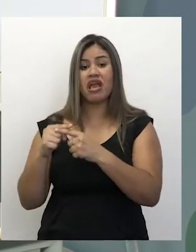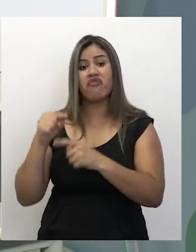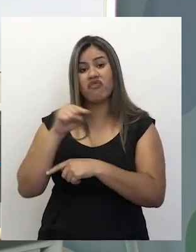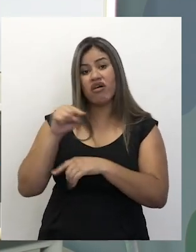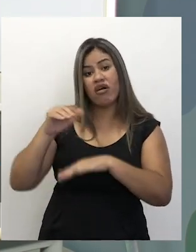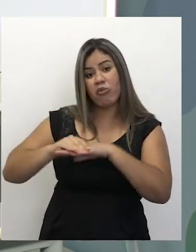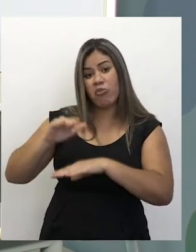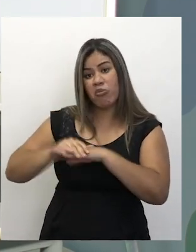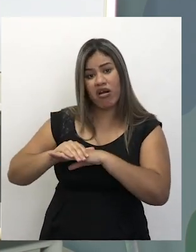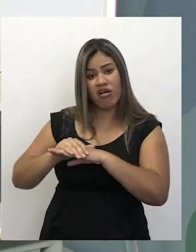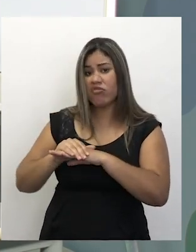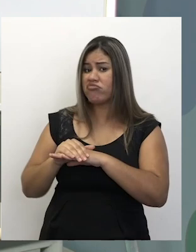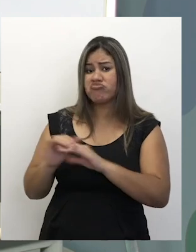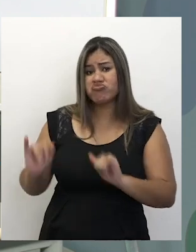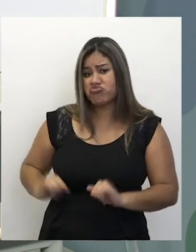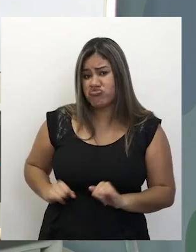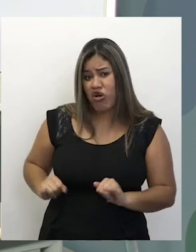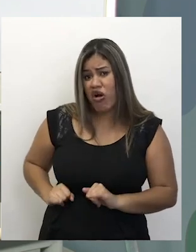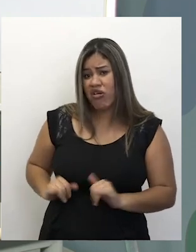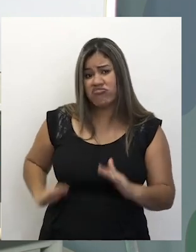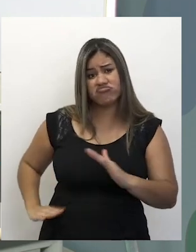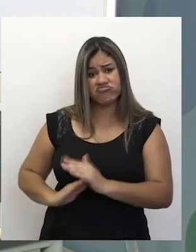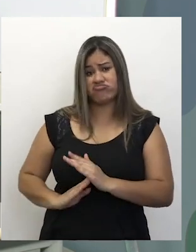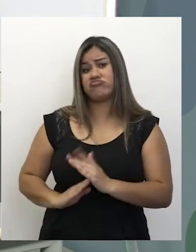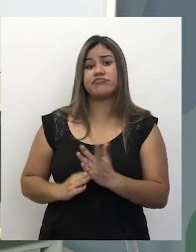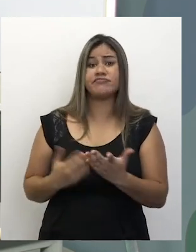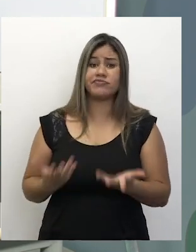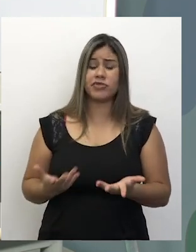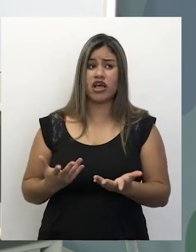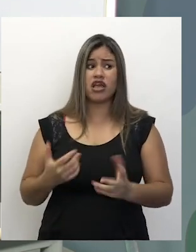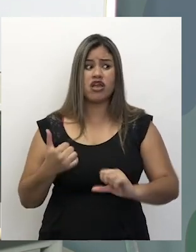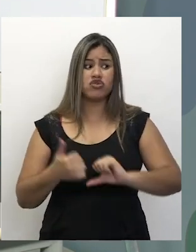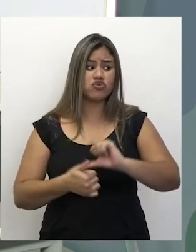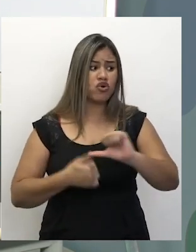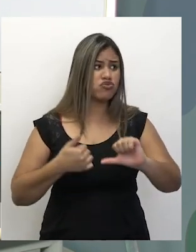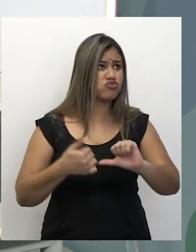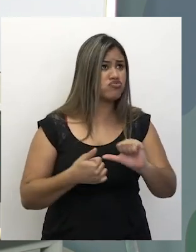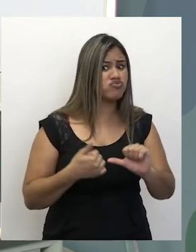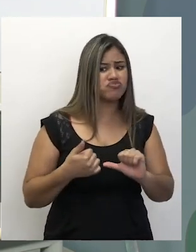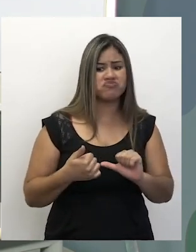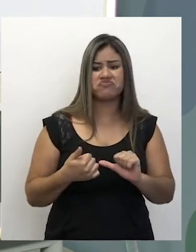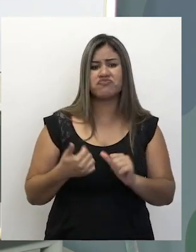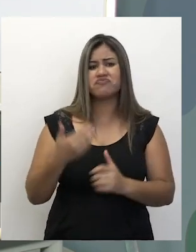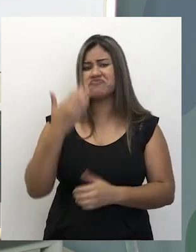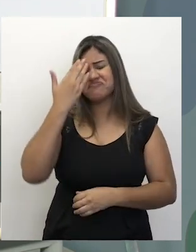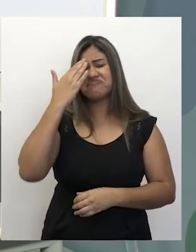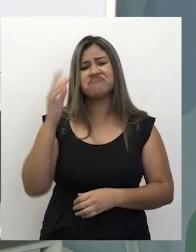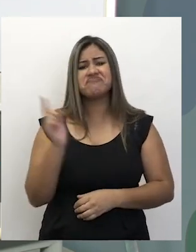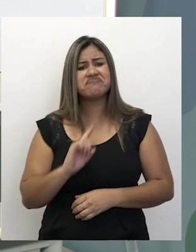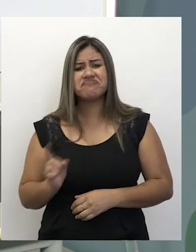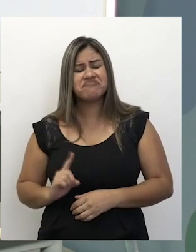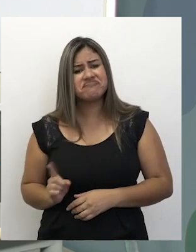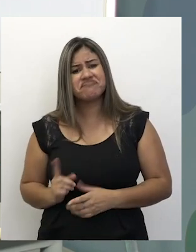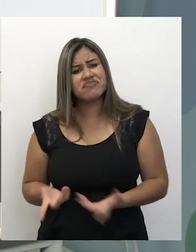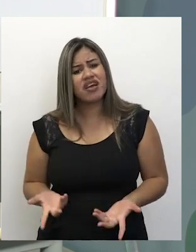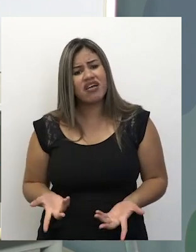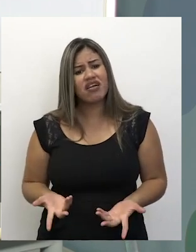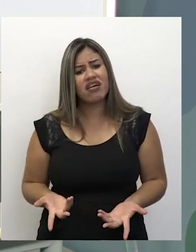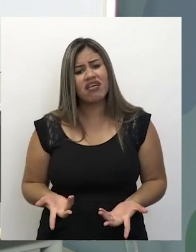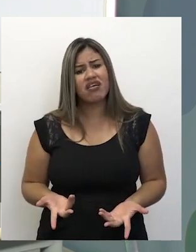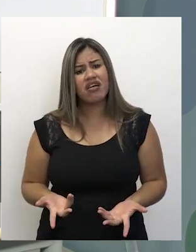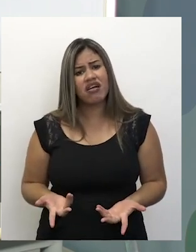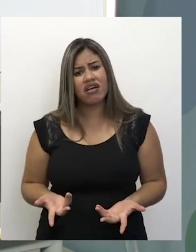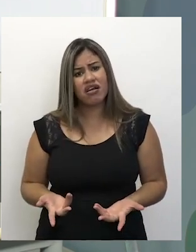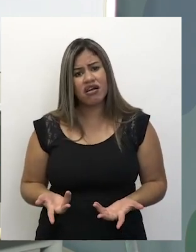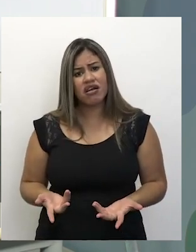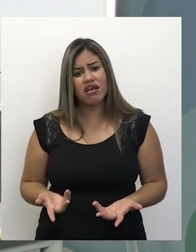algum modo as velhas a nós estamos funcionando mais e eu não tenho essas mudanças Não temos diferenças contrastes não tem mudança Eu